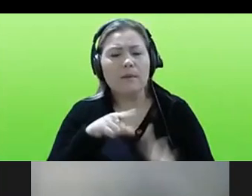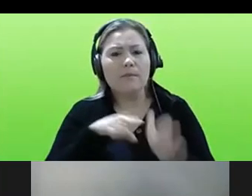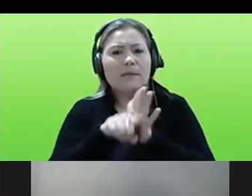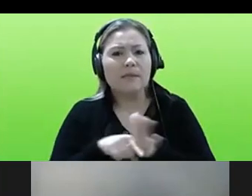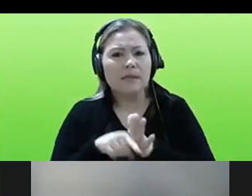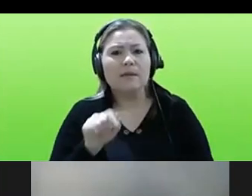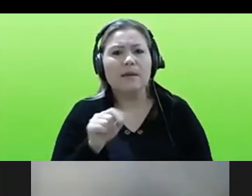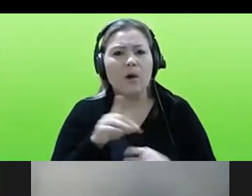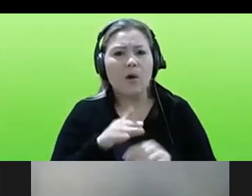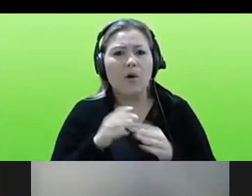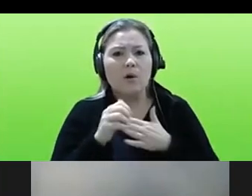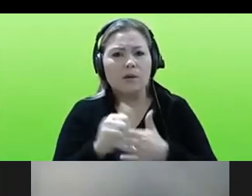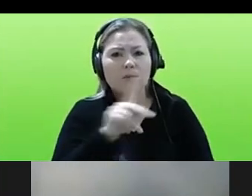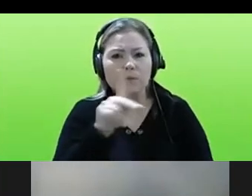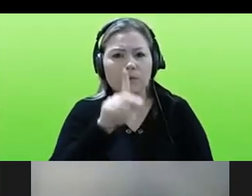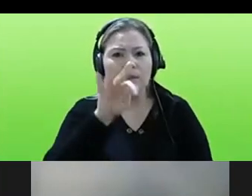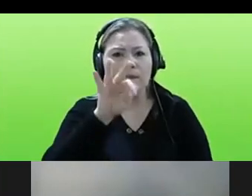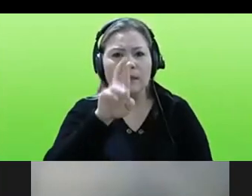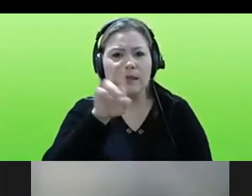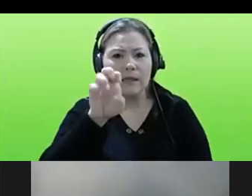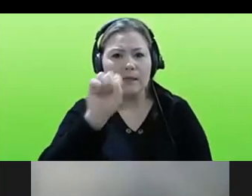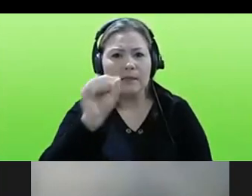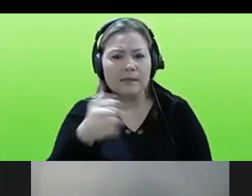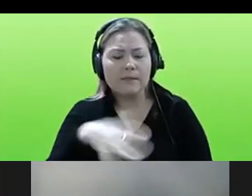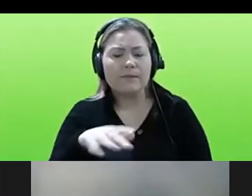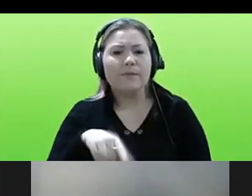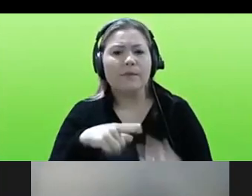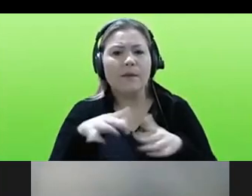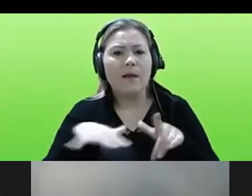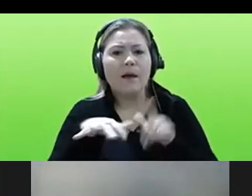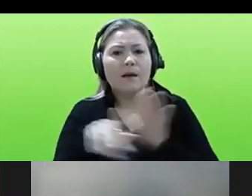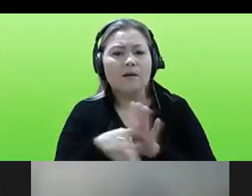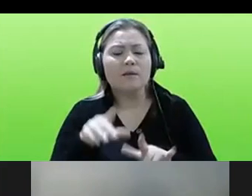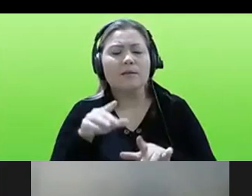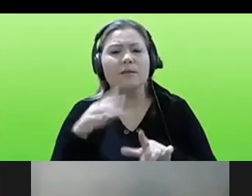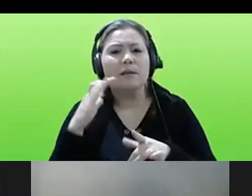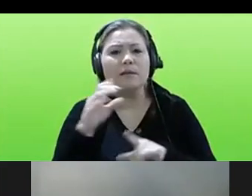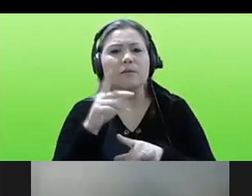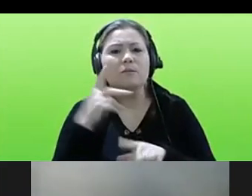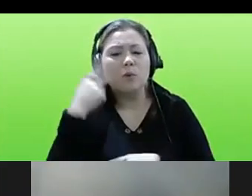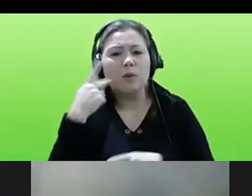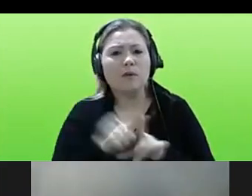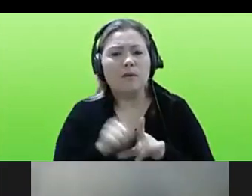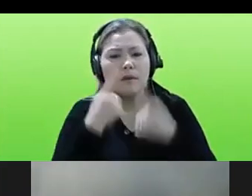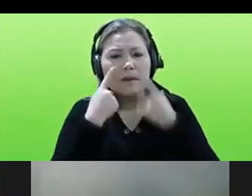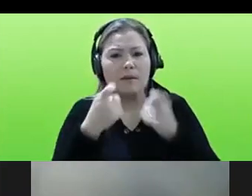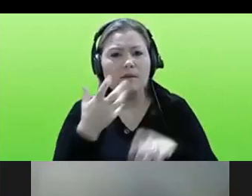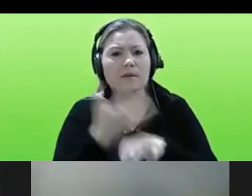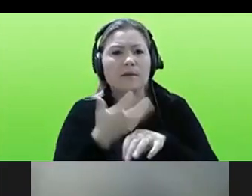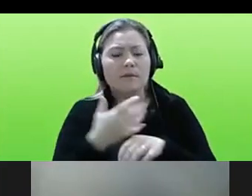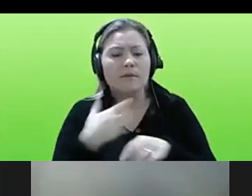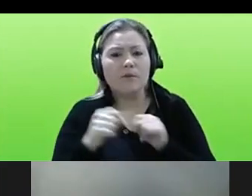é orientada pela professora Tereza Cristina, na área de Ciência Política, e meu interesse na disciplina que eu